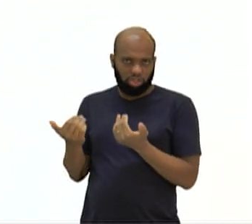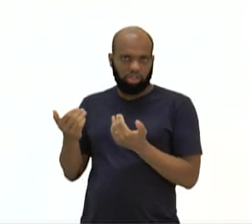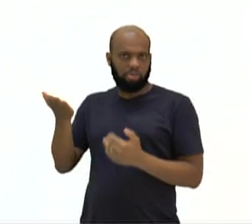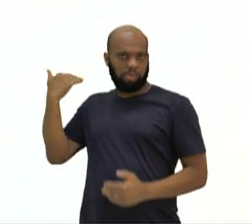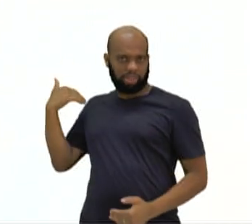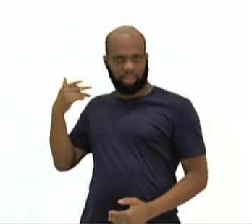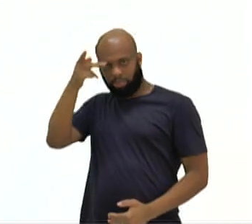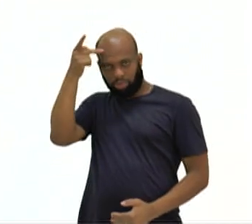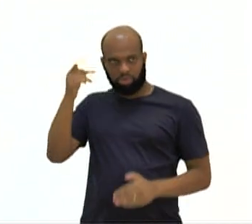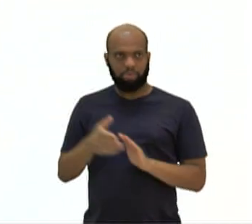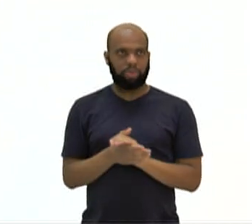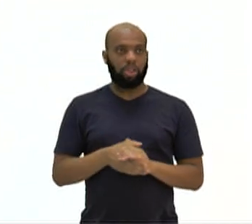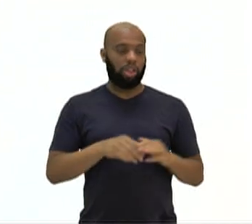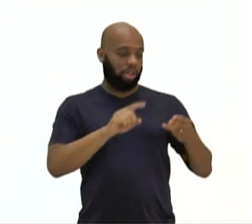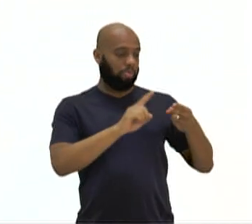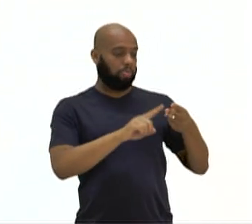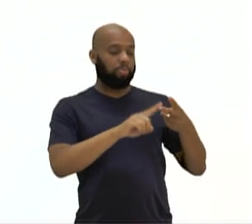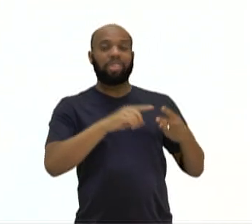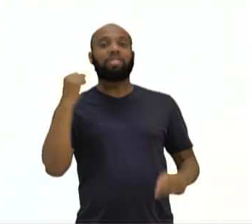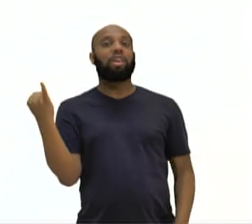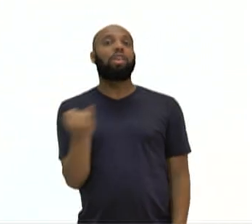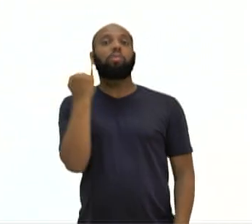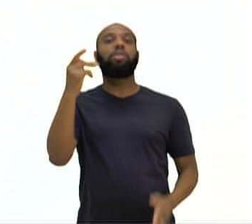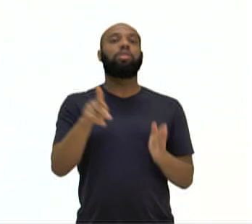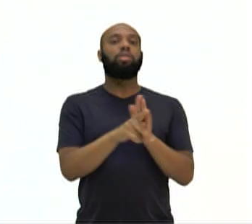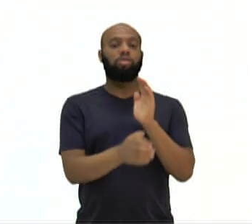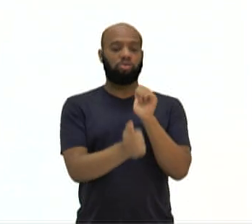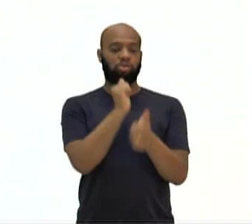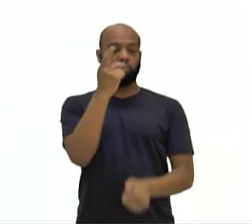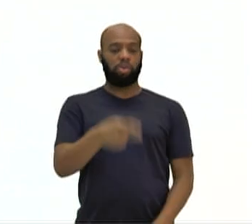em a importância do futebol no Brasil?